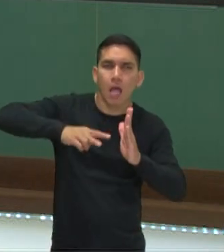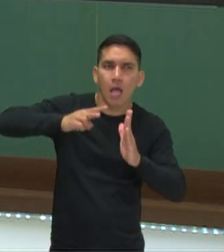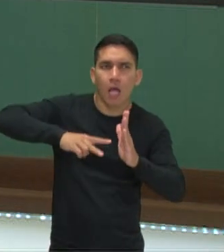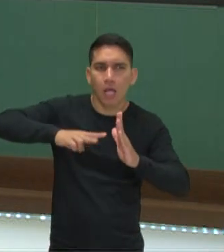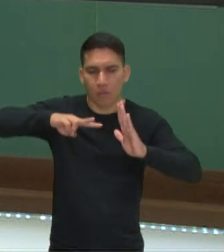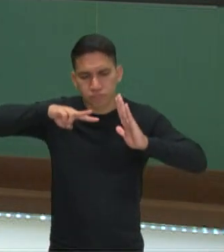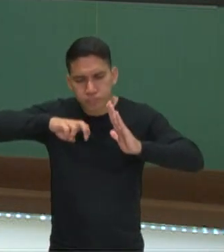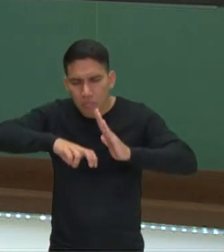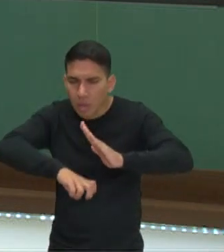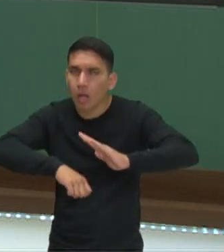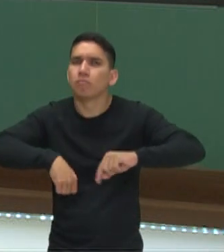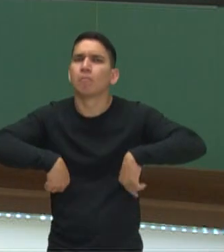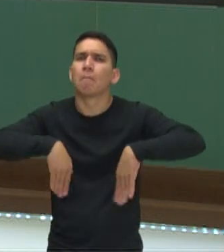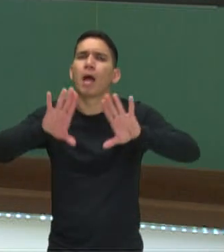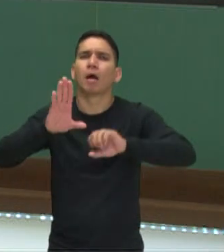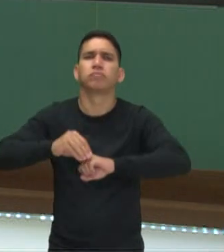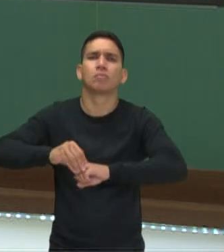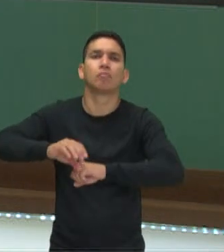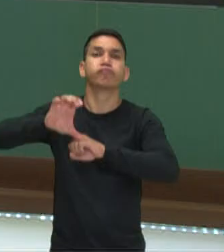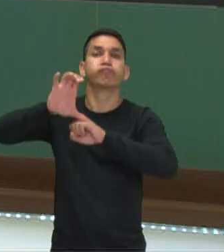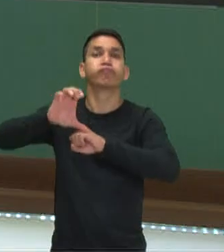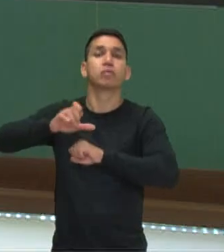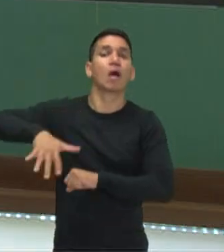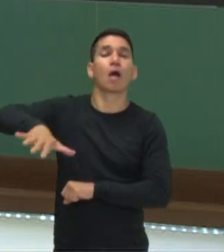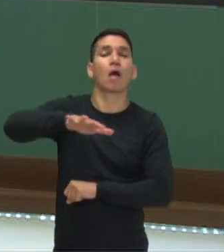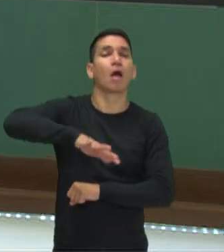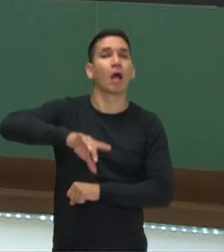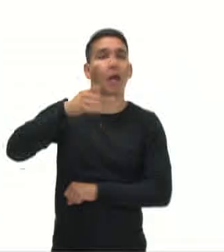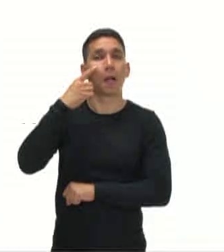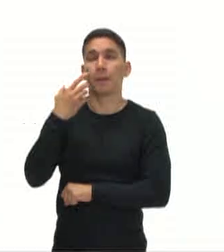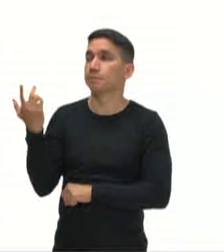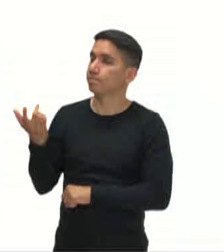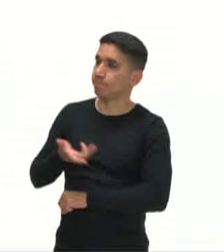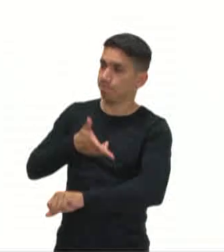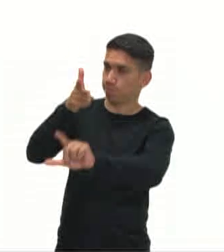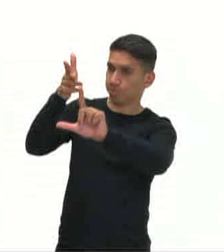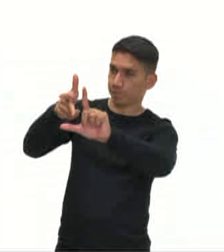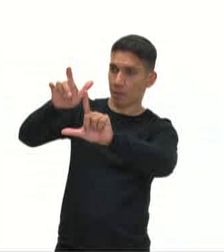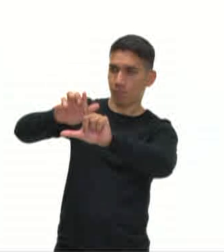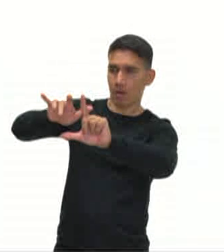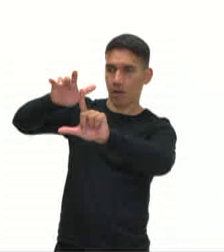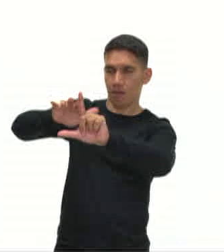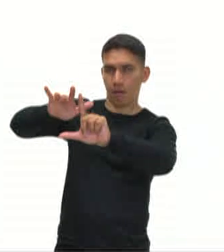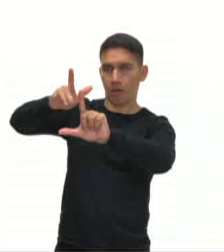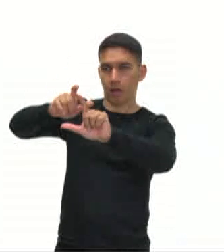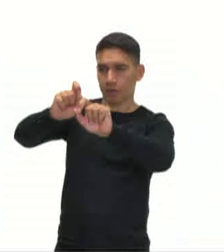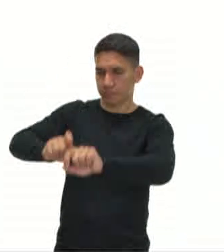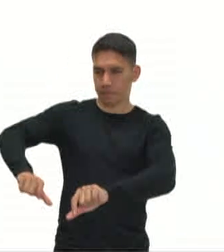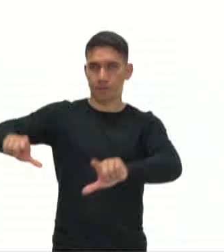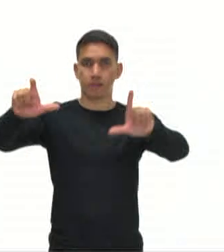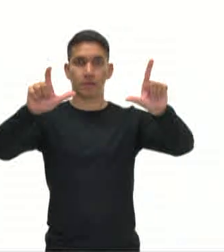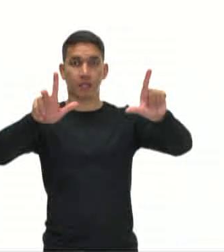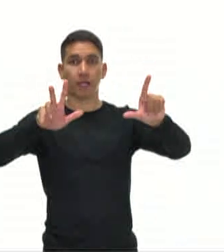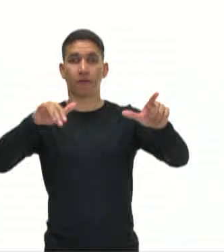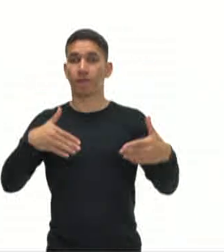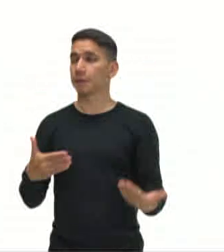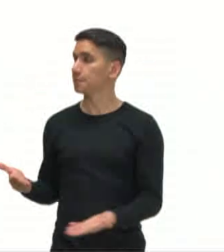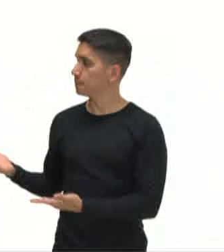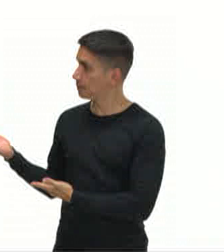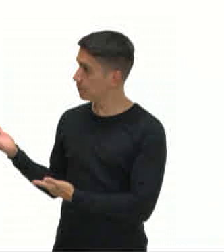aprofundar, mergulhar ainda mais neste conhecimento. Mire aqui a câmera do seu celular, nesse QR